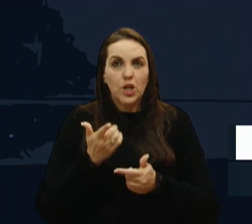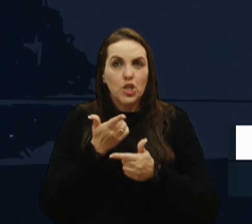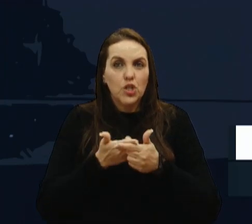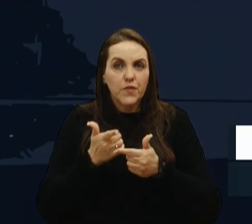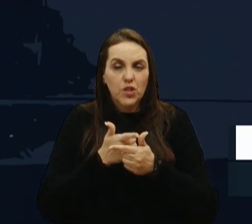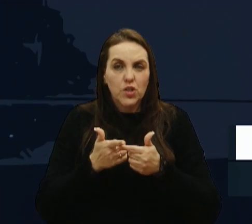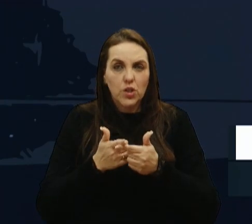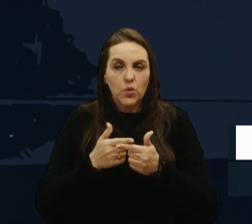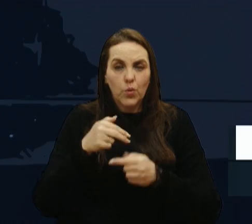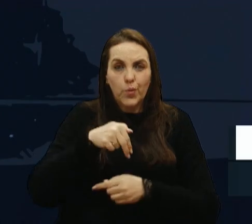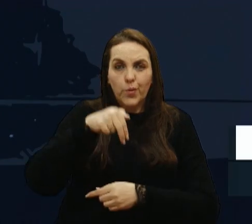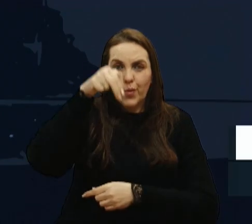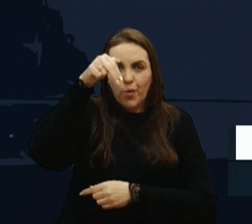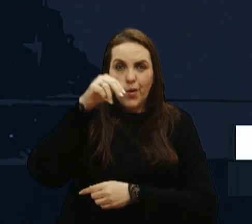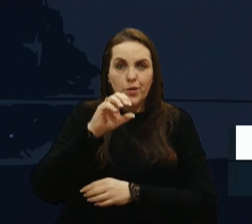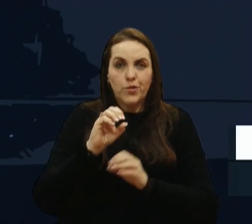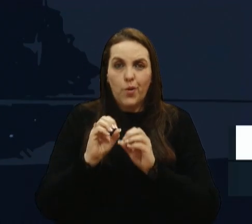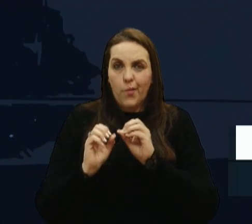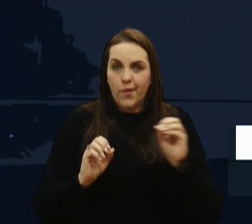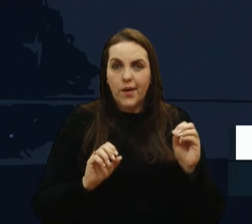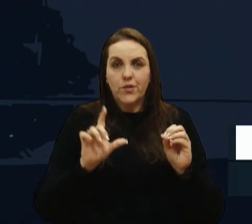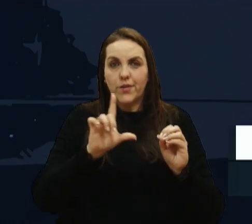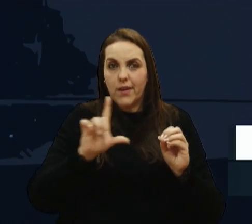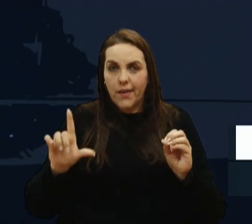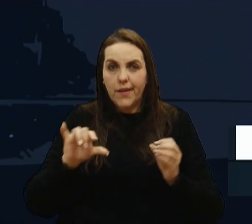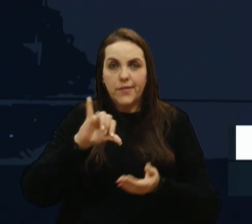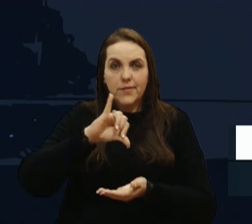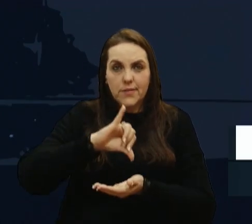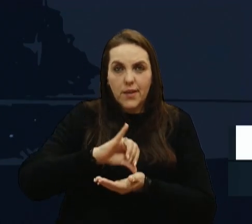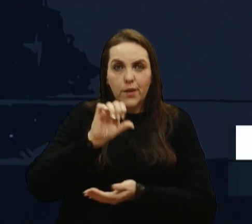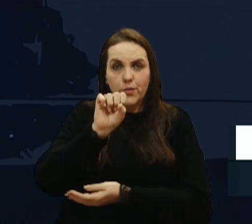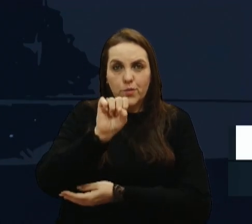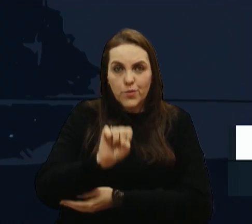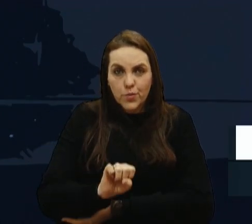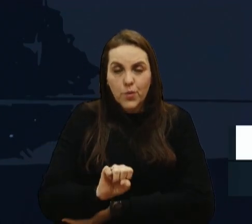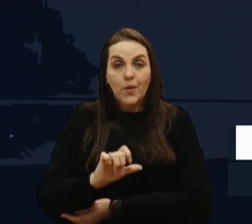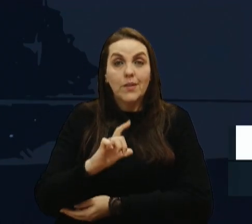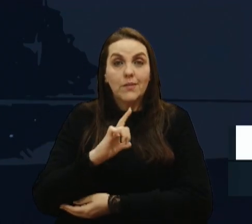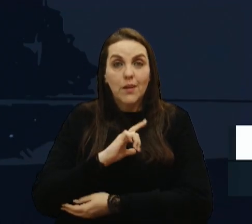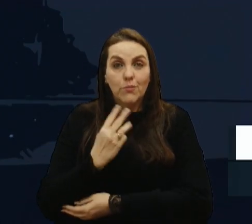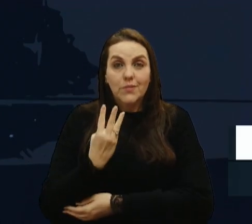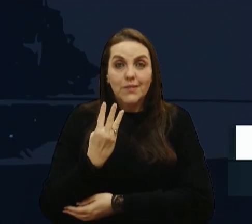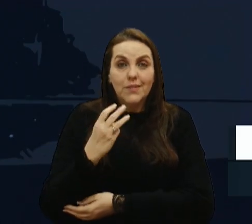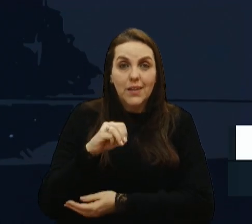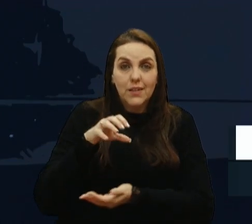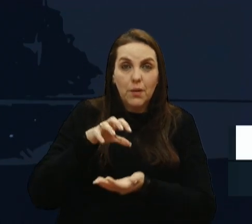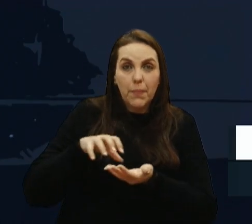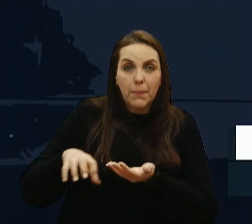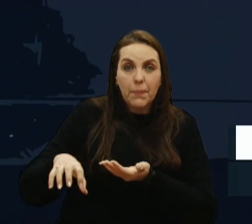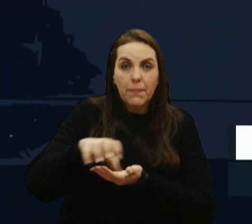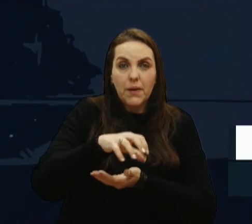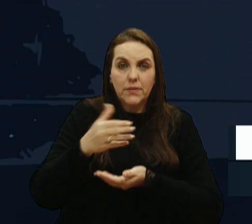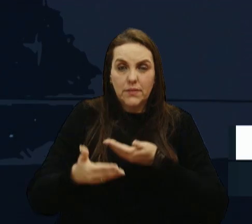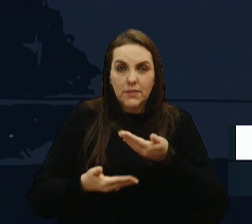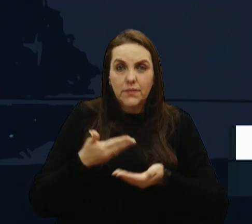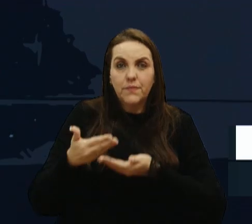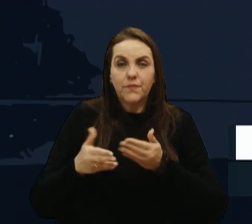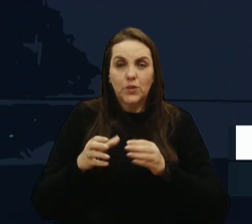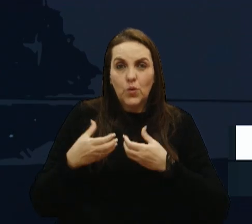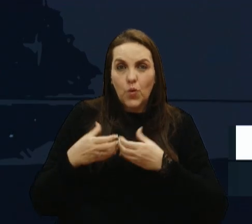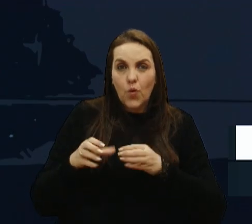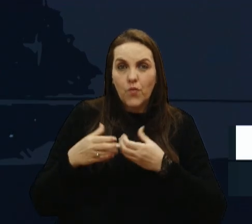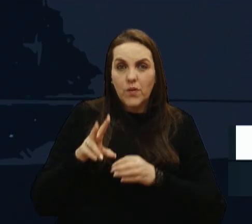em norte, oeste, leste, sudeste, centro e sul, e temos 30 unidades de serviço de